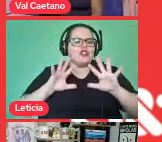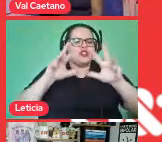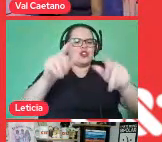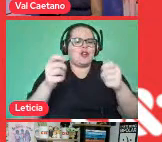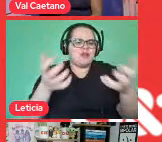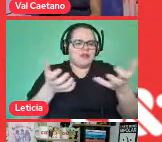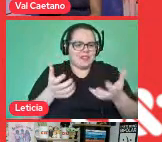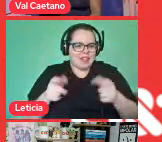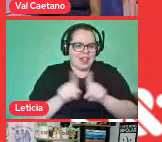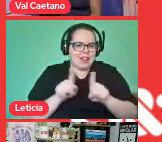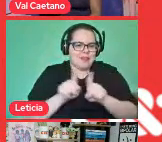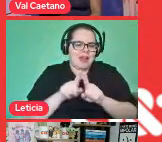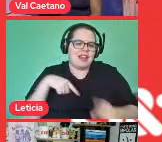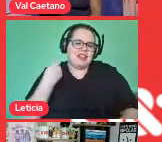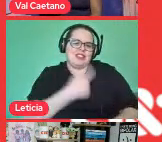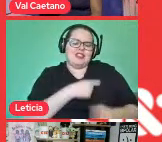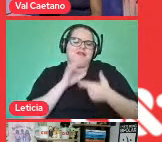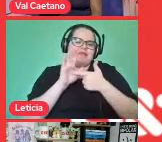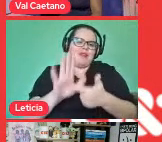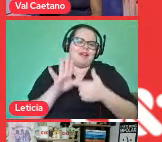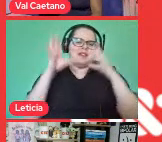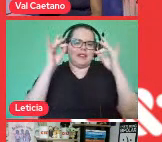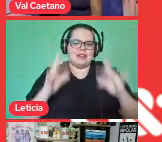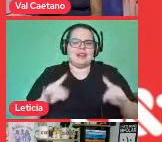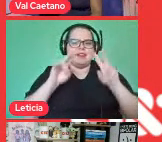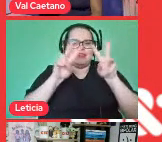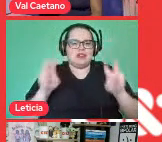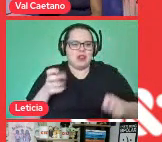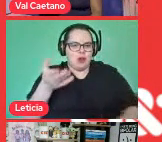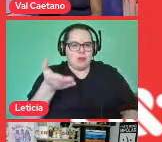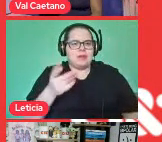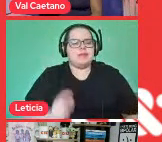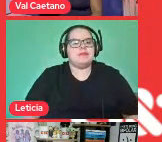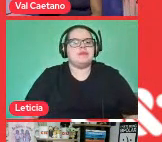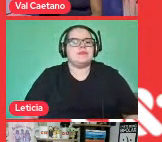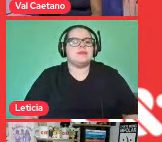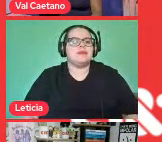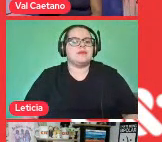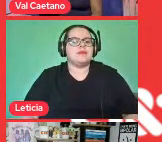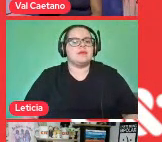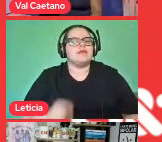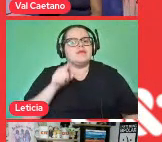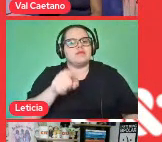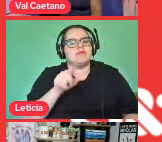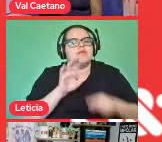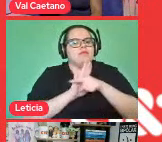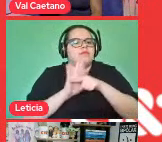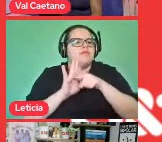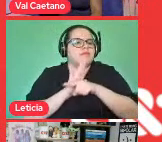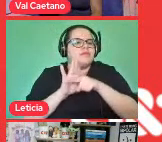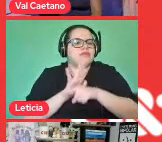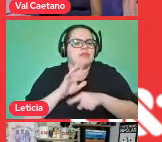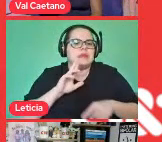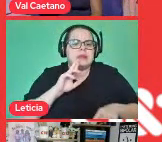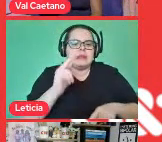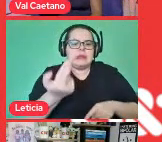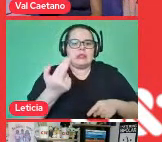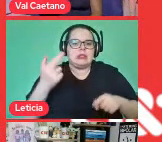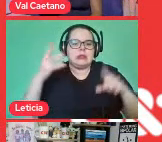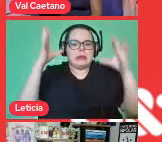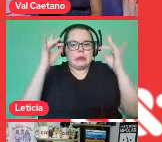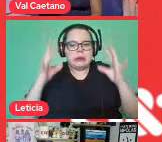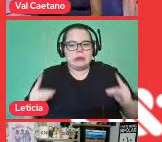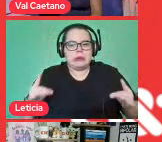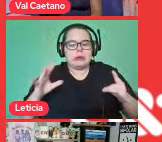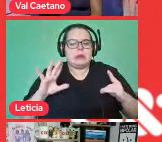quiserem também, depois a gente vai dar mais detalhes. E aqui, como resultado, a gente não pode dar muitos detalhes, a gente não vai dar